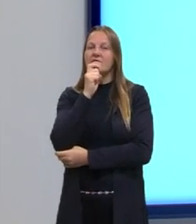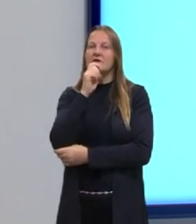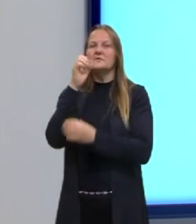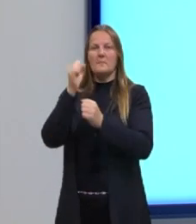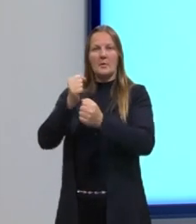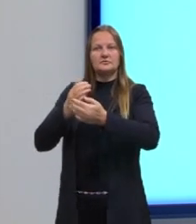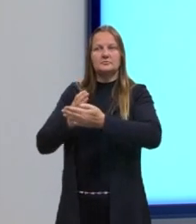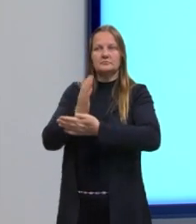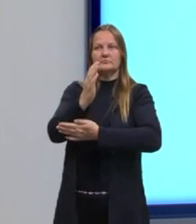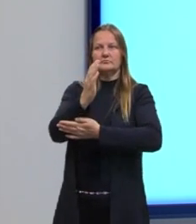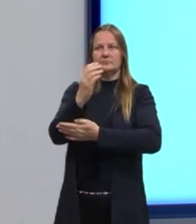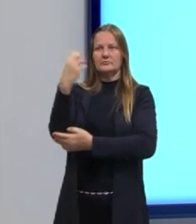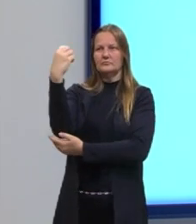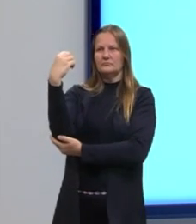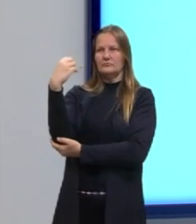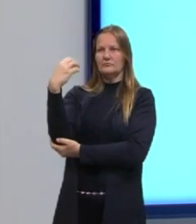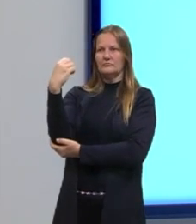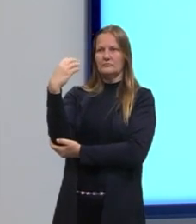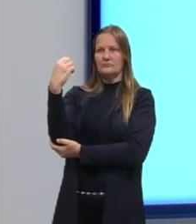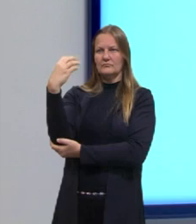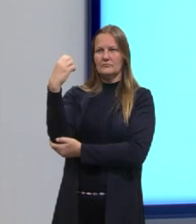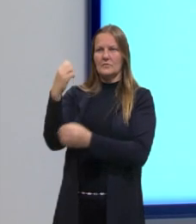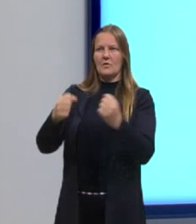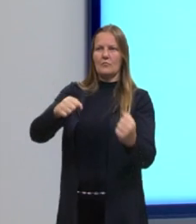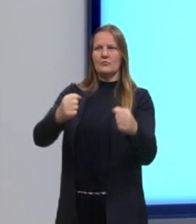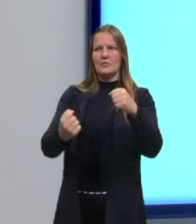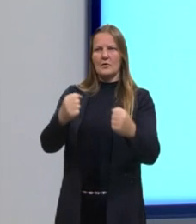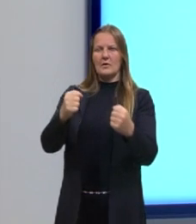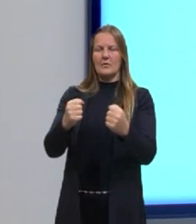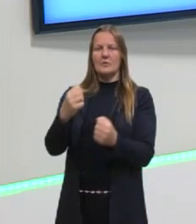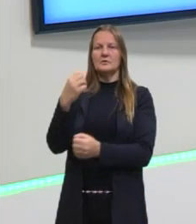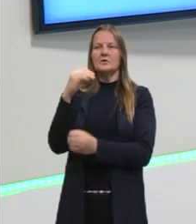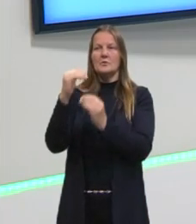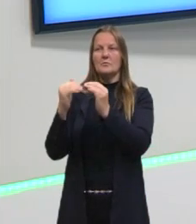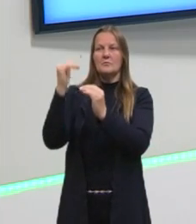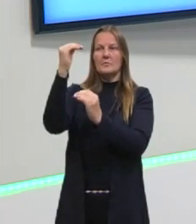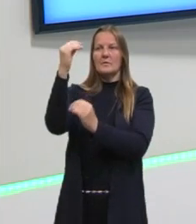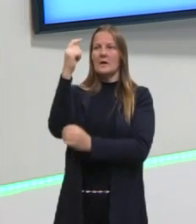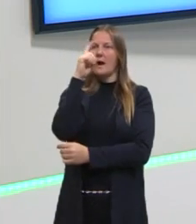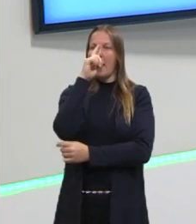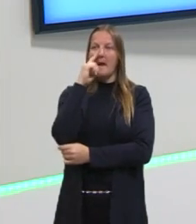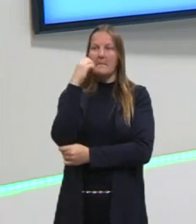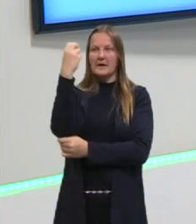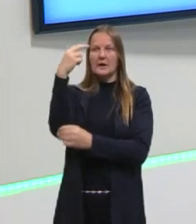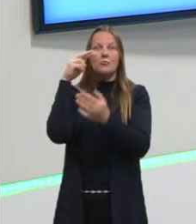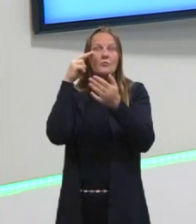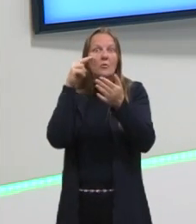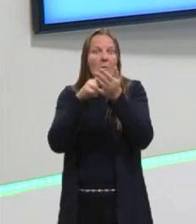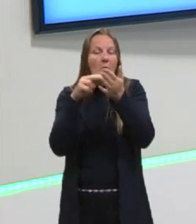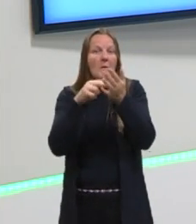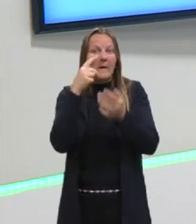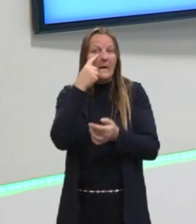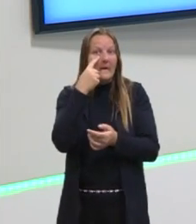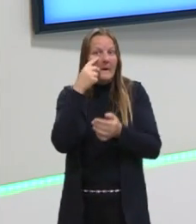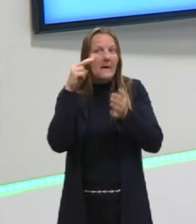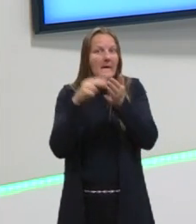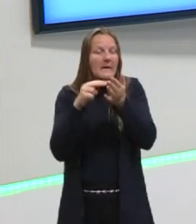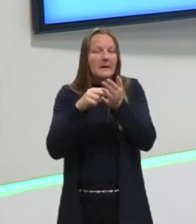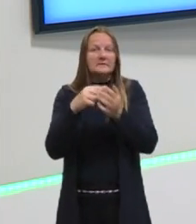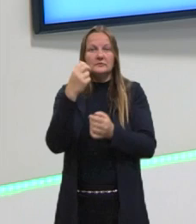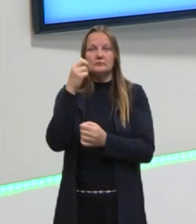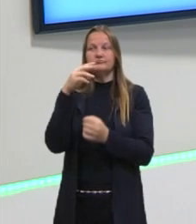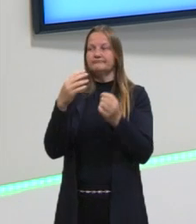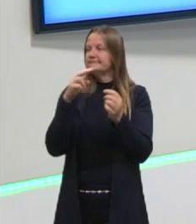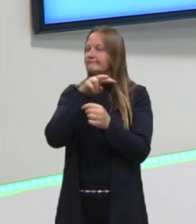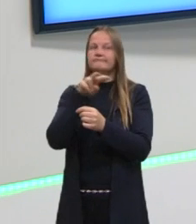gente pode passar tranquilamente com o nosso carro quando ele tá amarelo nós precisamos prestar atenção se vem vindo outros carros